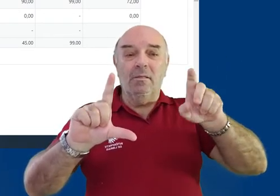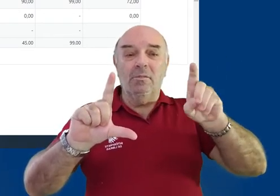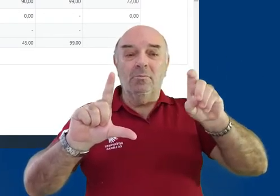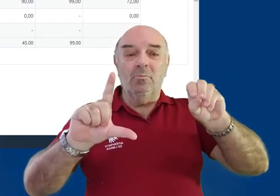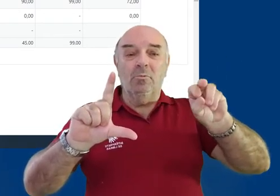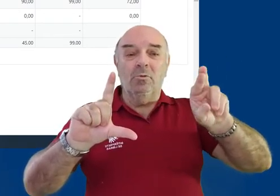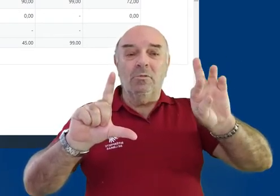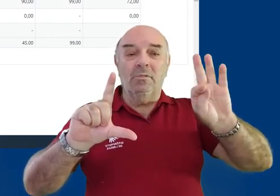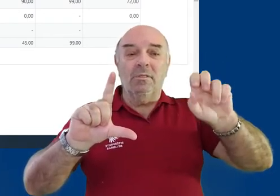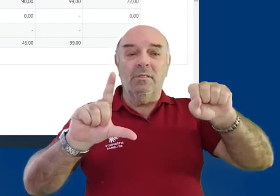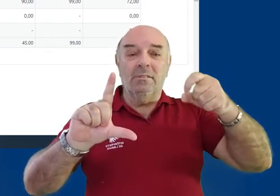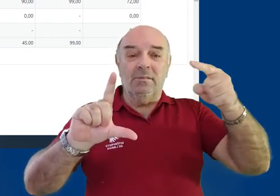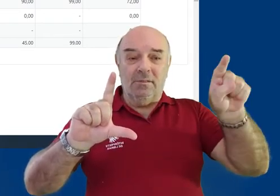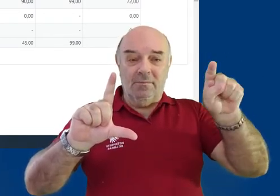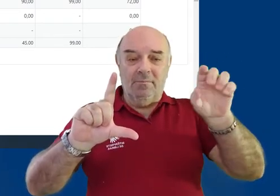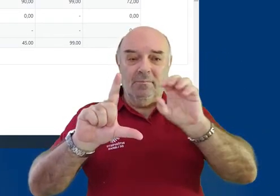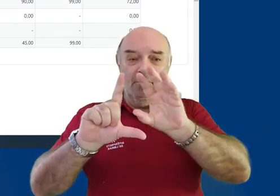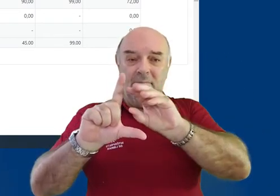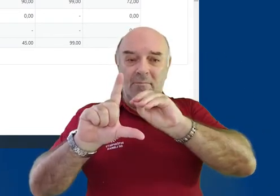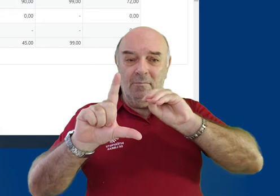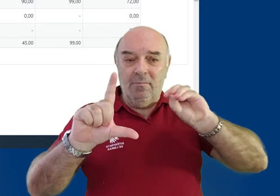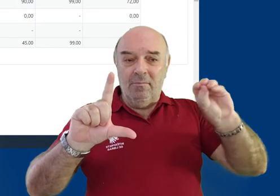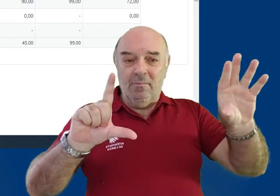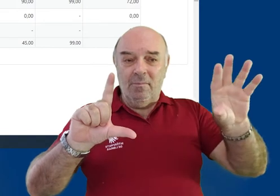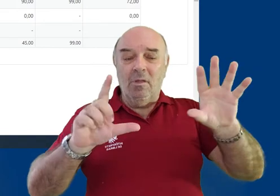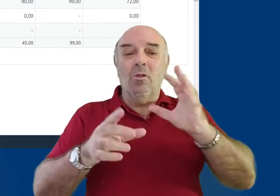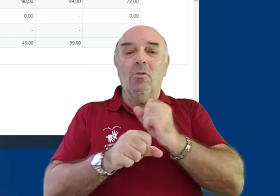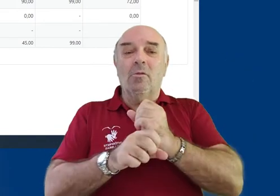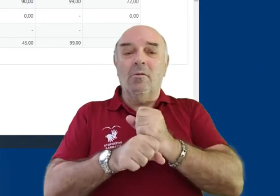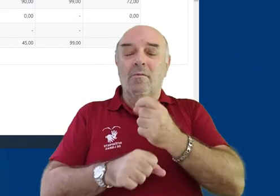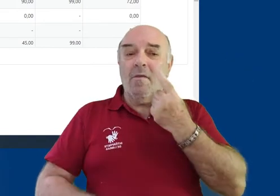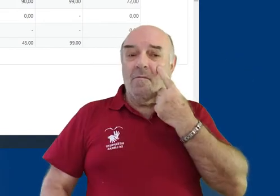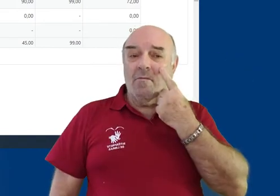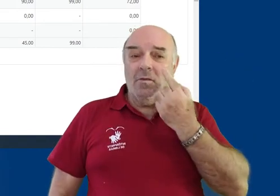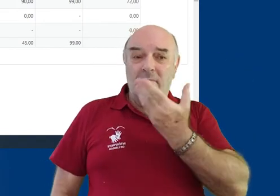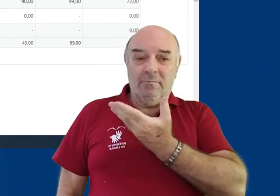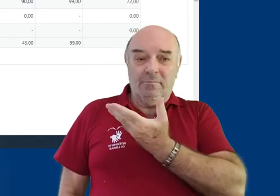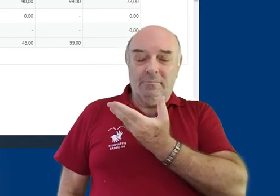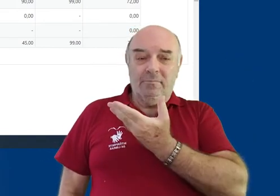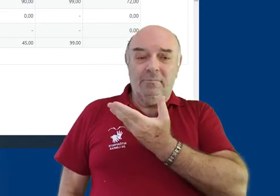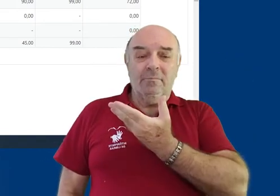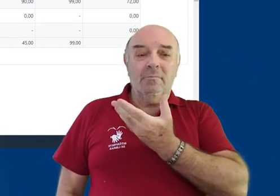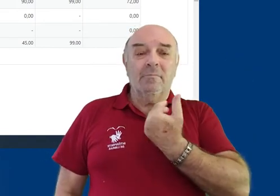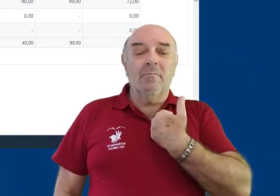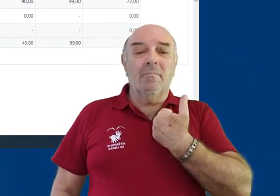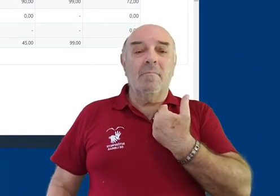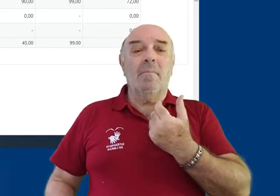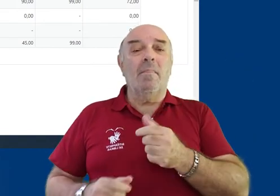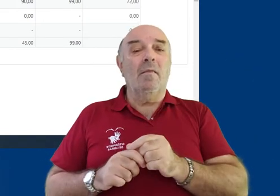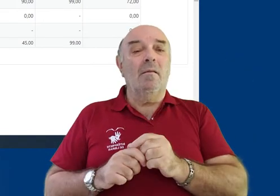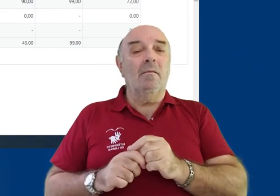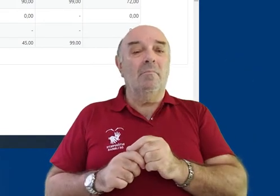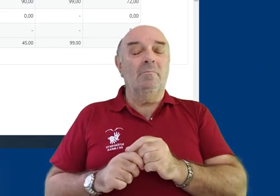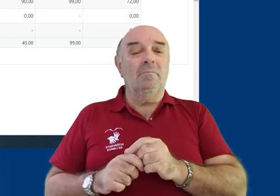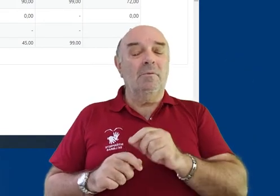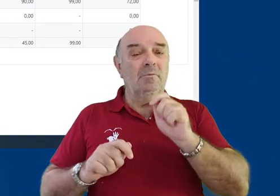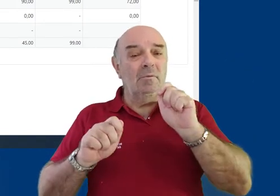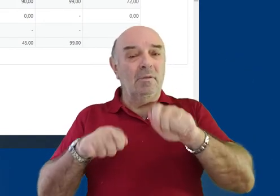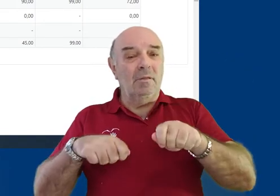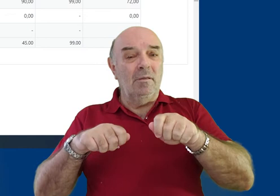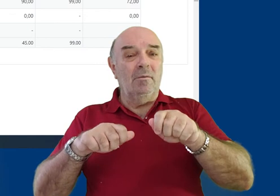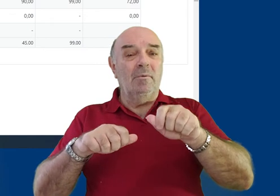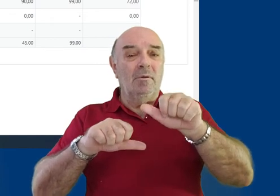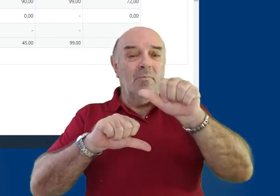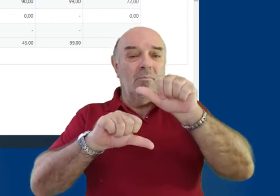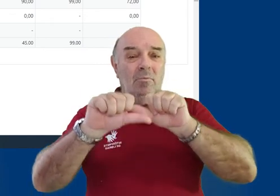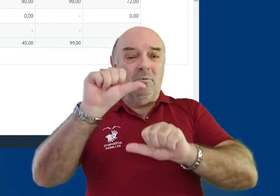notas. Logo após o título, Relatório de Notas, podemos encontrar uma caixa de seleção onde podemos alternar para o